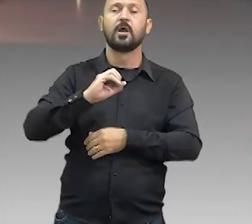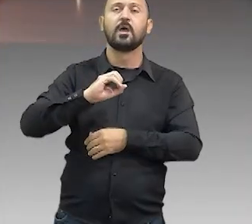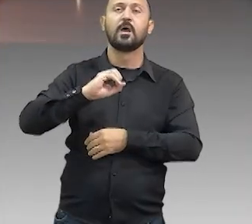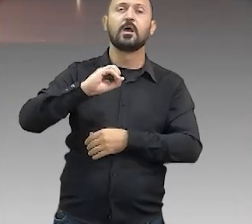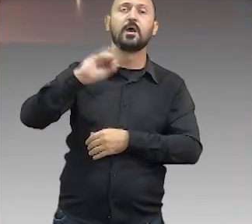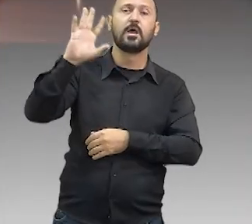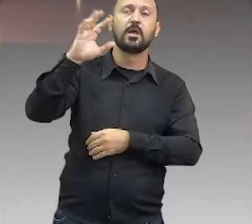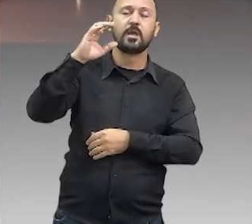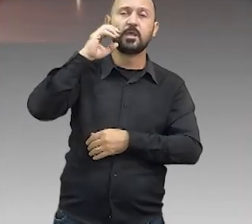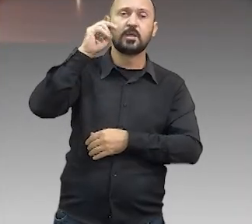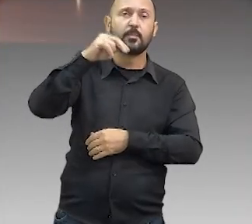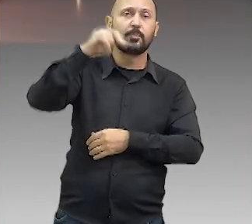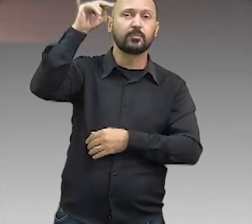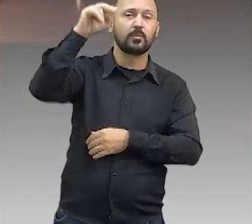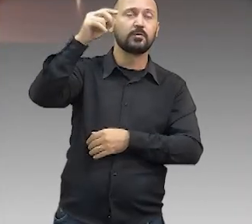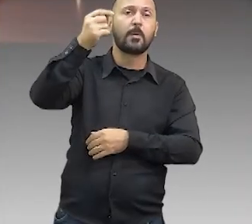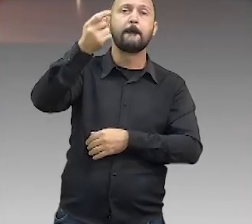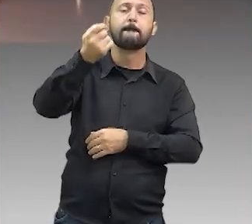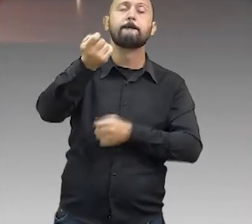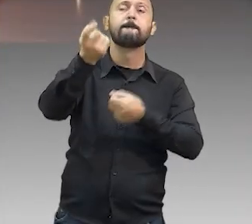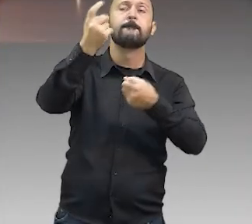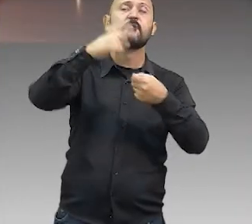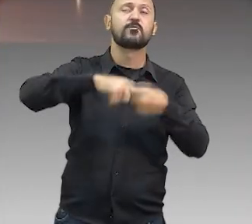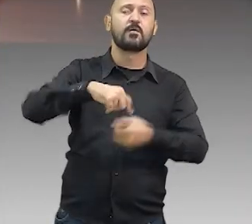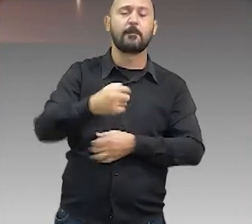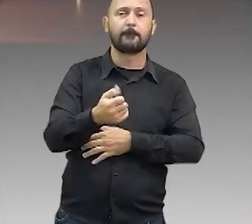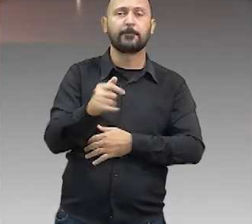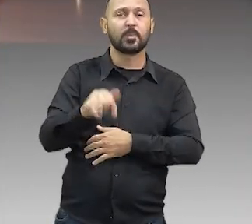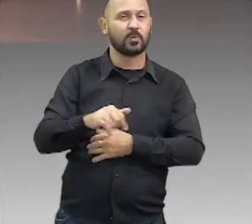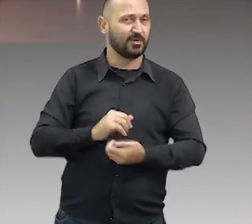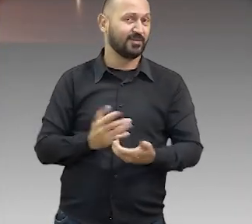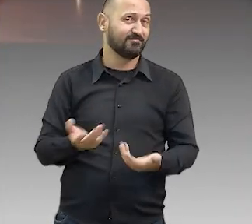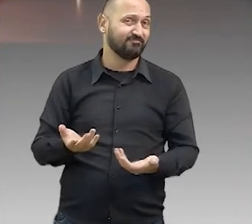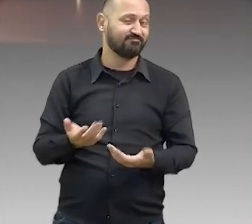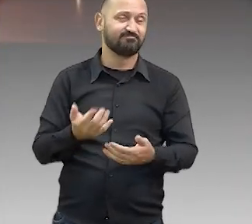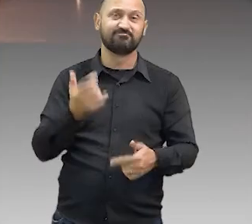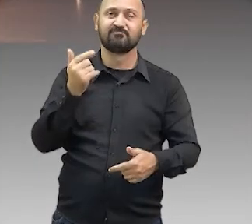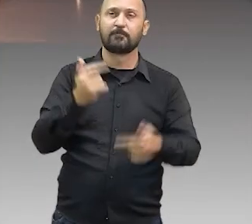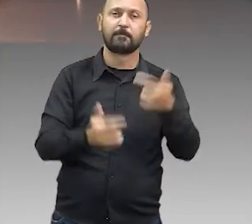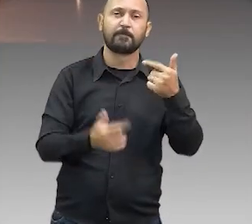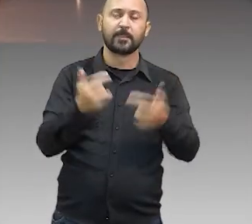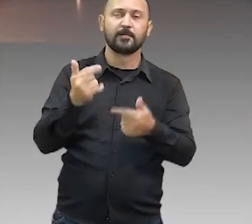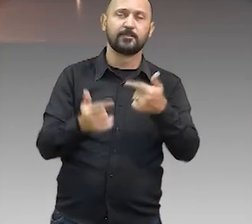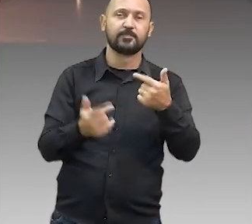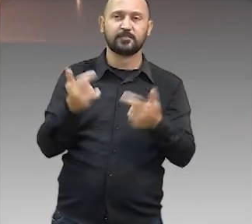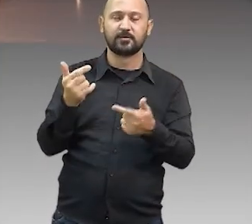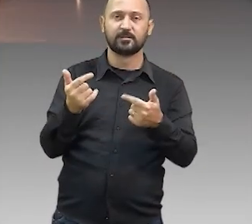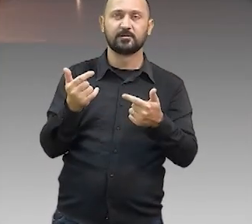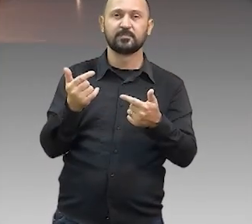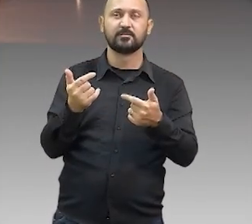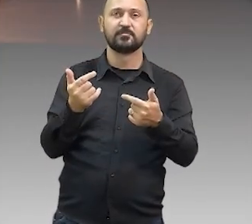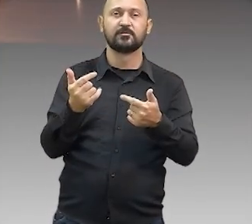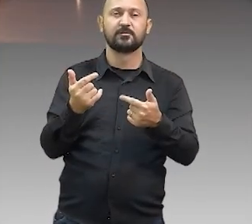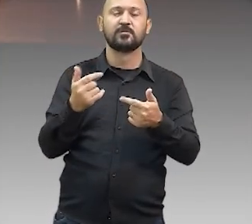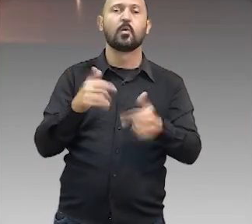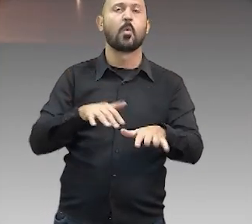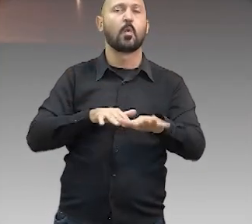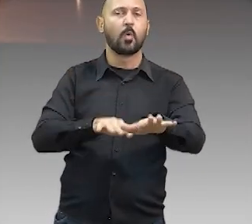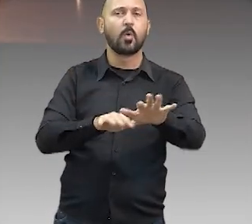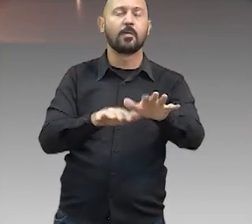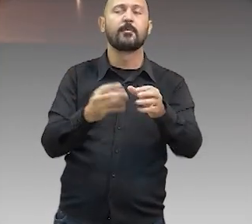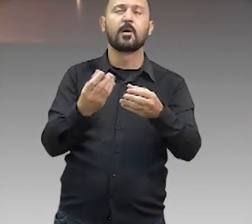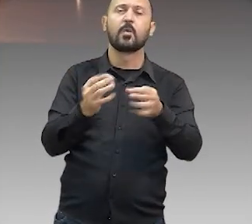muito para o Norte e vinha muito pouco de volta, né. Então os políticos aqui não criou